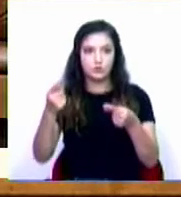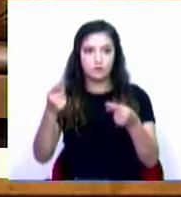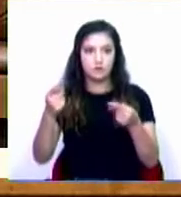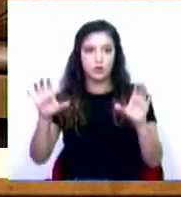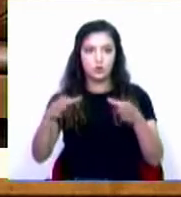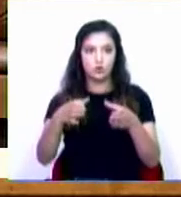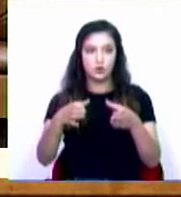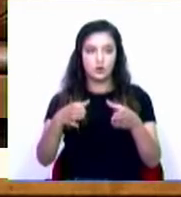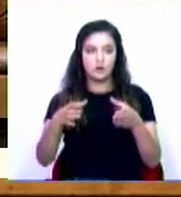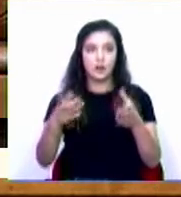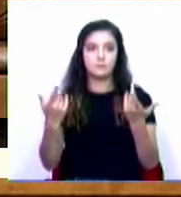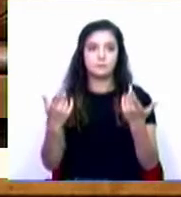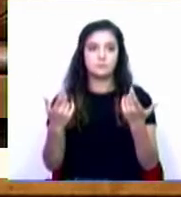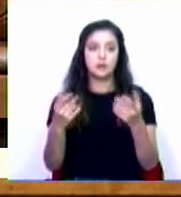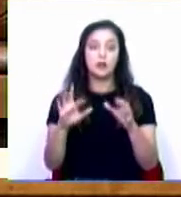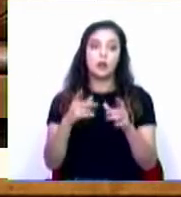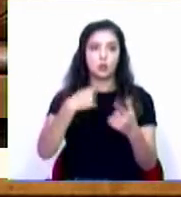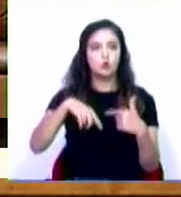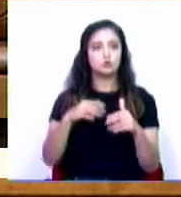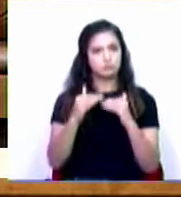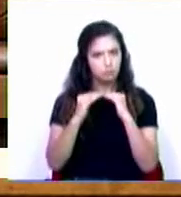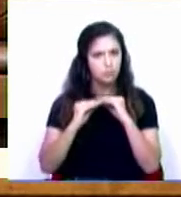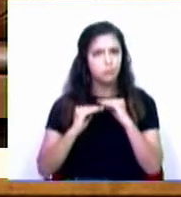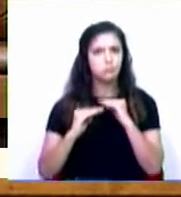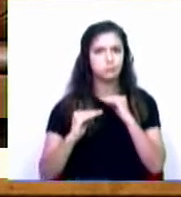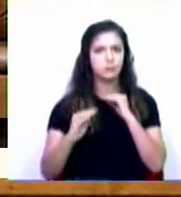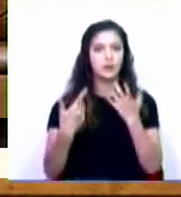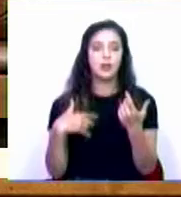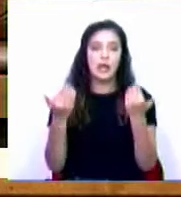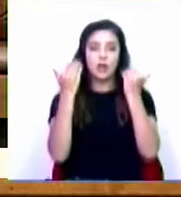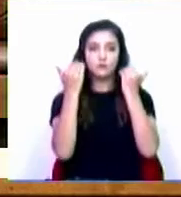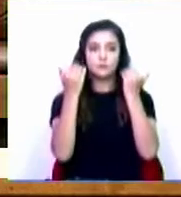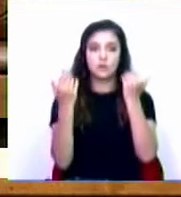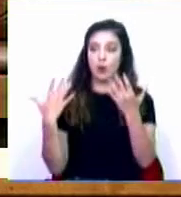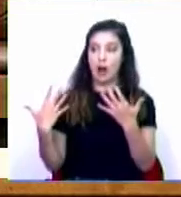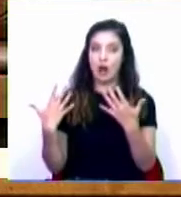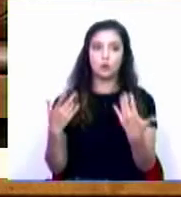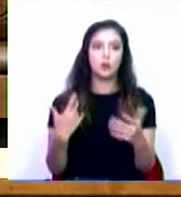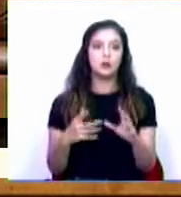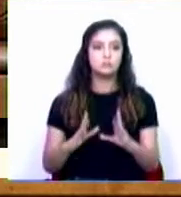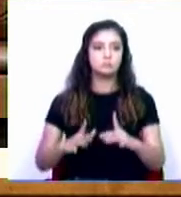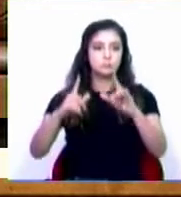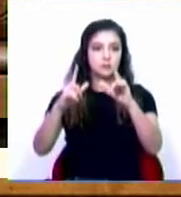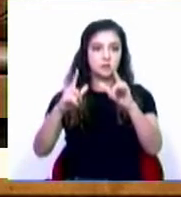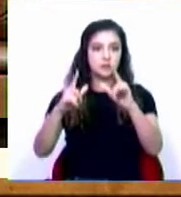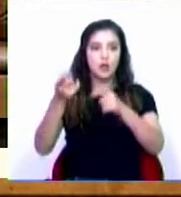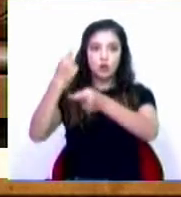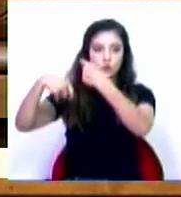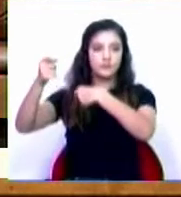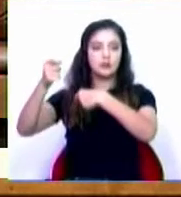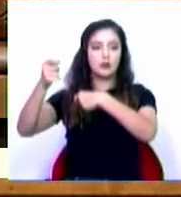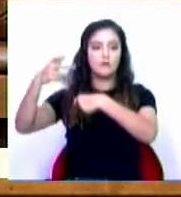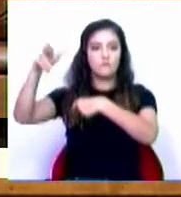negativo. Somos coerentes, mas nos últimos dados publicados eles são positivos, com um crescimento das exportações de bens